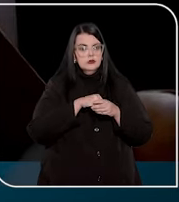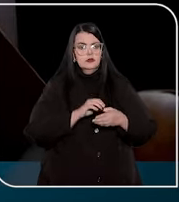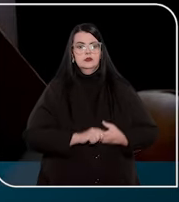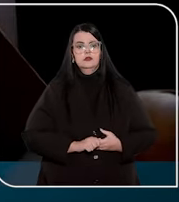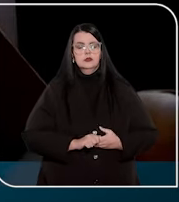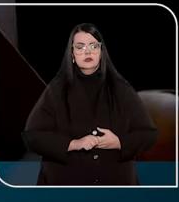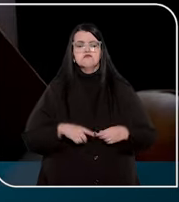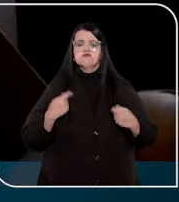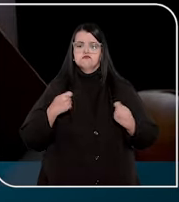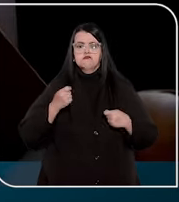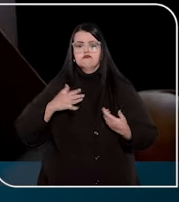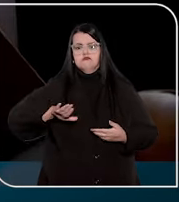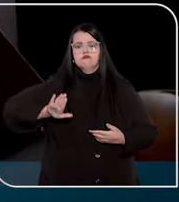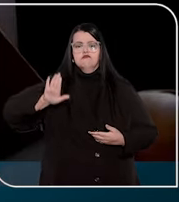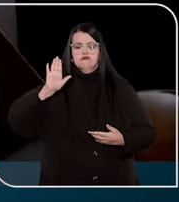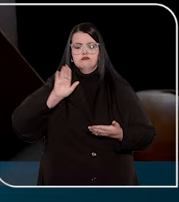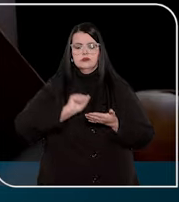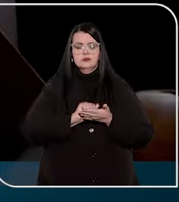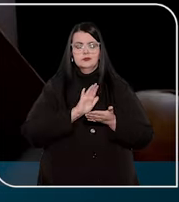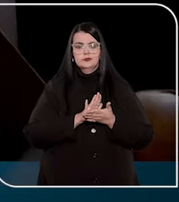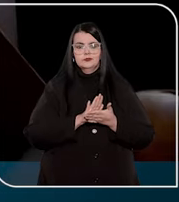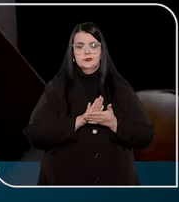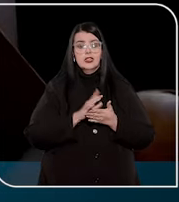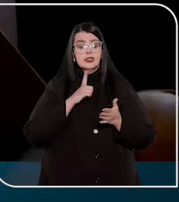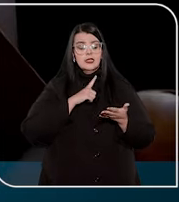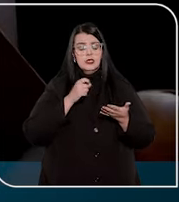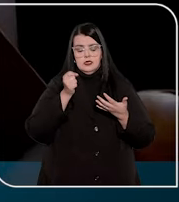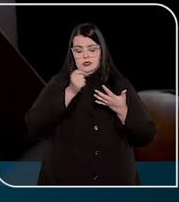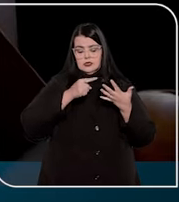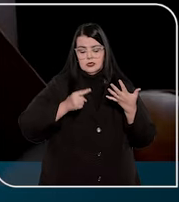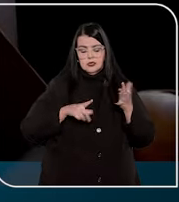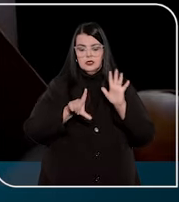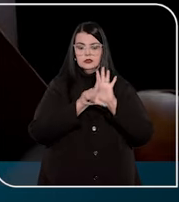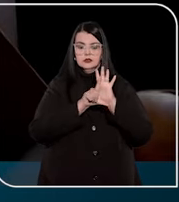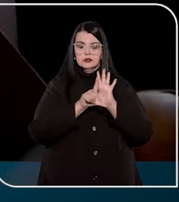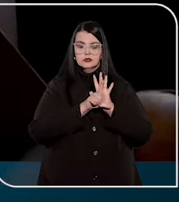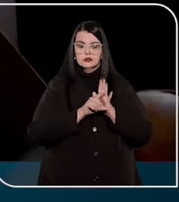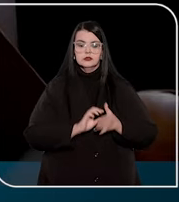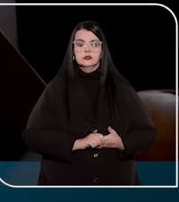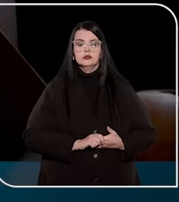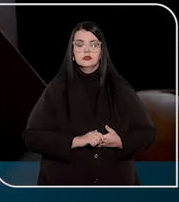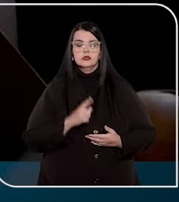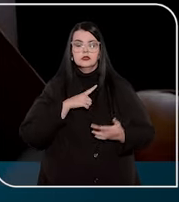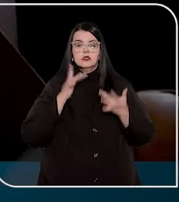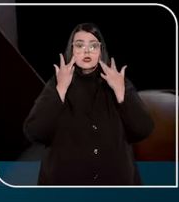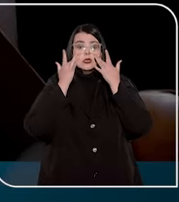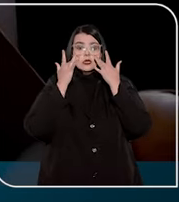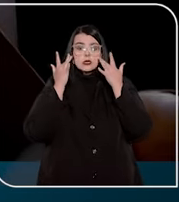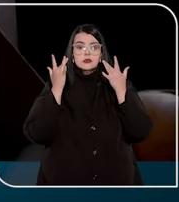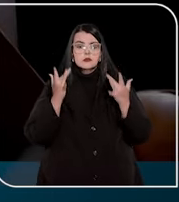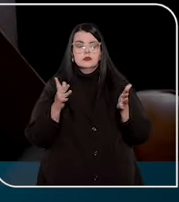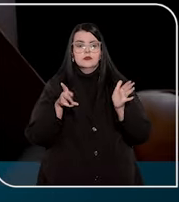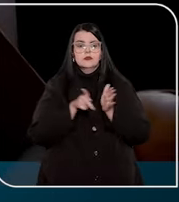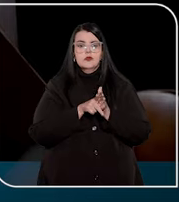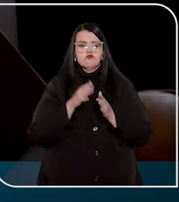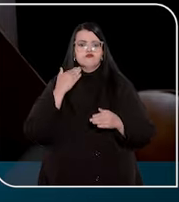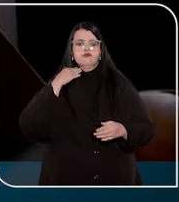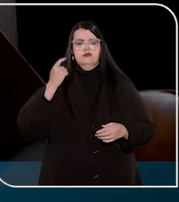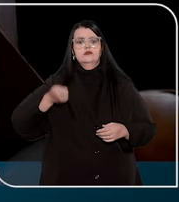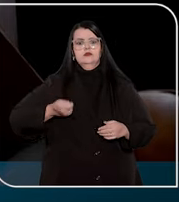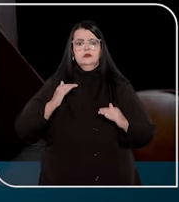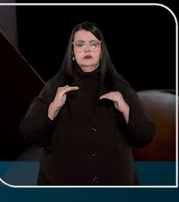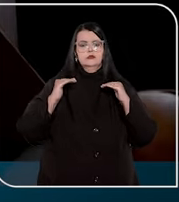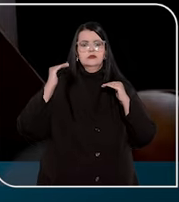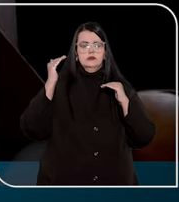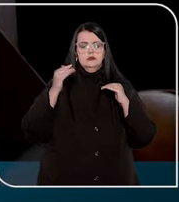se manifestar. É claro que há critérios legais, mas esses critérios legais eles vão ser expressos pelo próprio entendimento do Supremo. E isso é fundamental